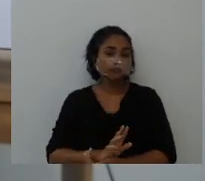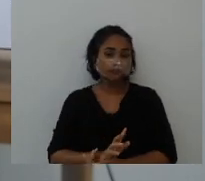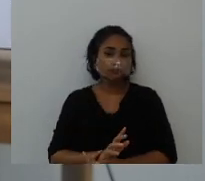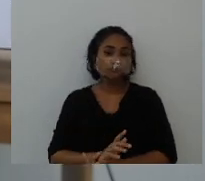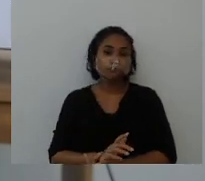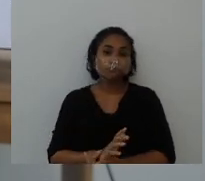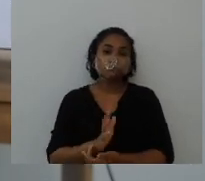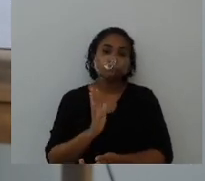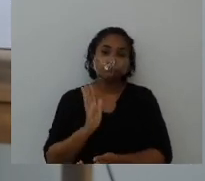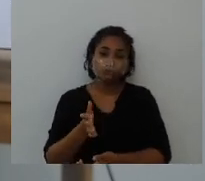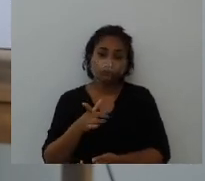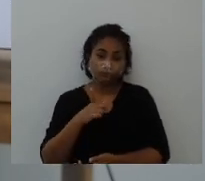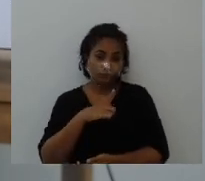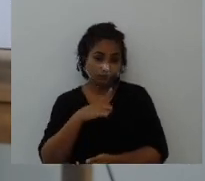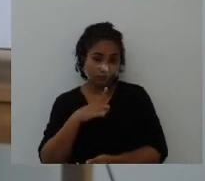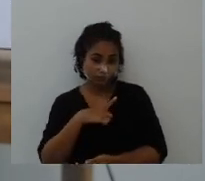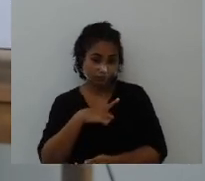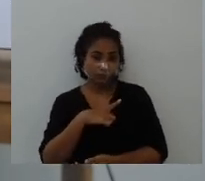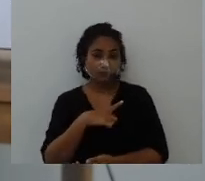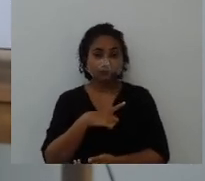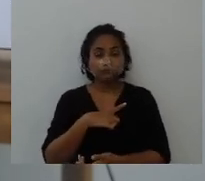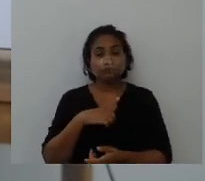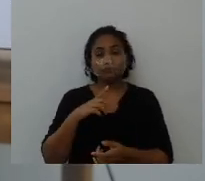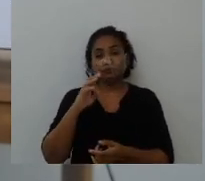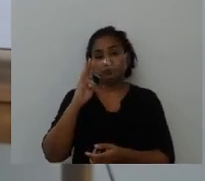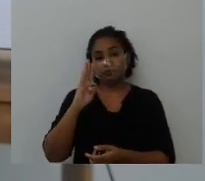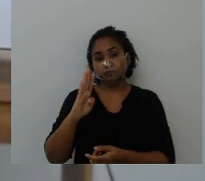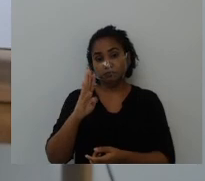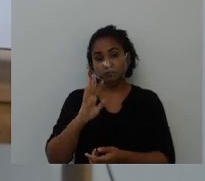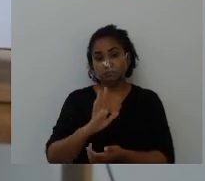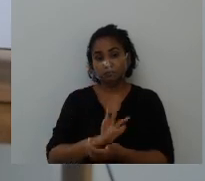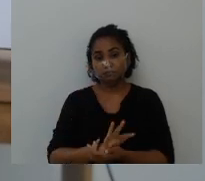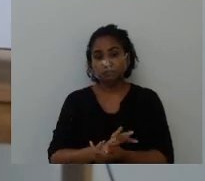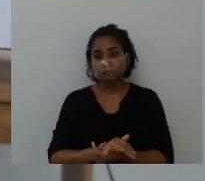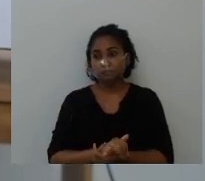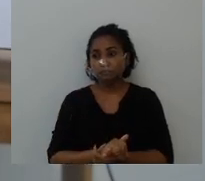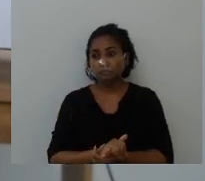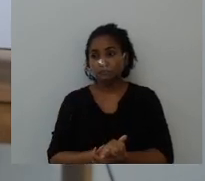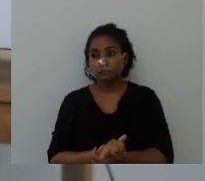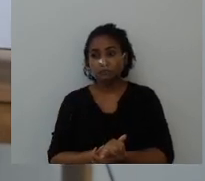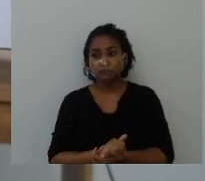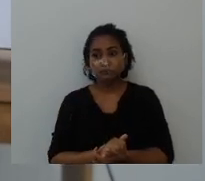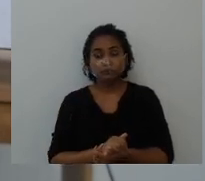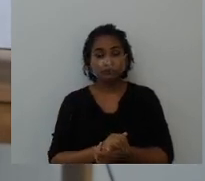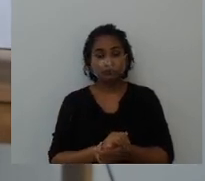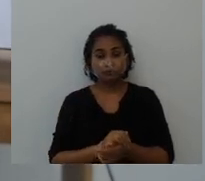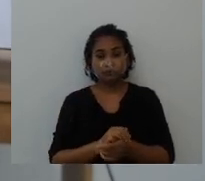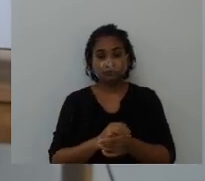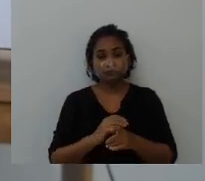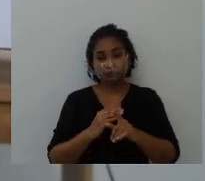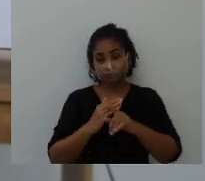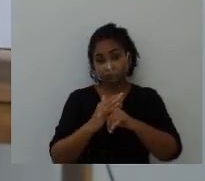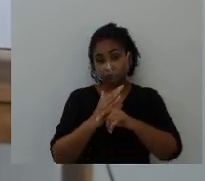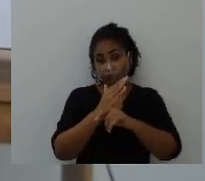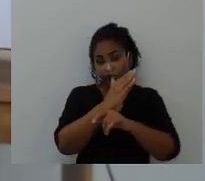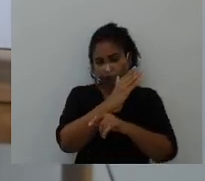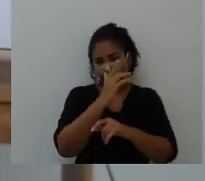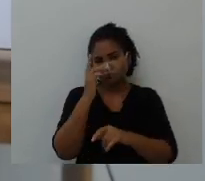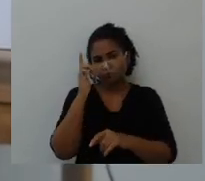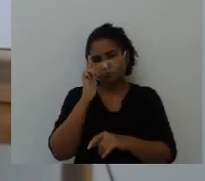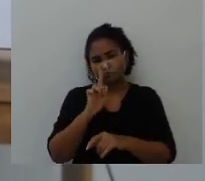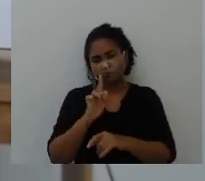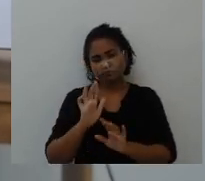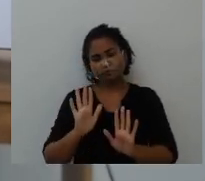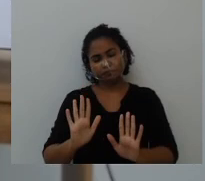decomposição como a gente faz. Você tem lá a tração de B, tá aqui, ó, acompanha comigo. Você tem a tração de B, que estava na diagonal. Aí você diz,